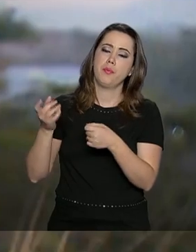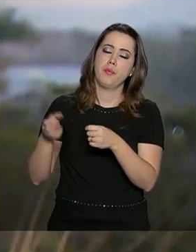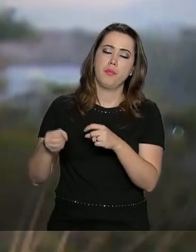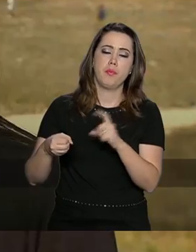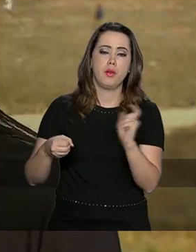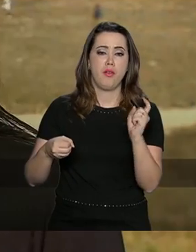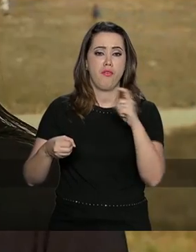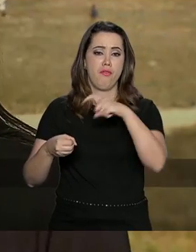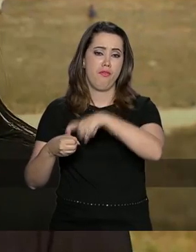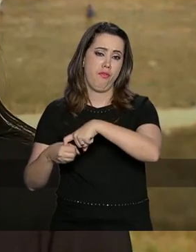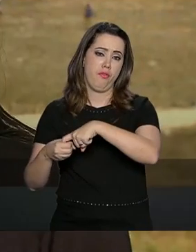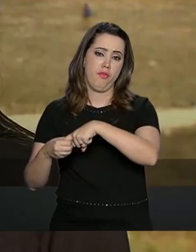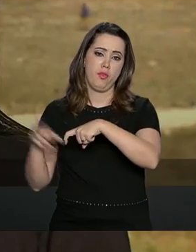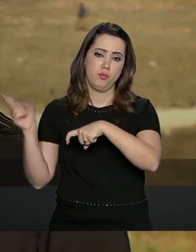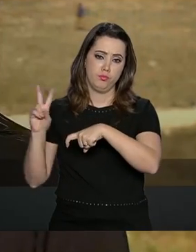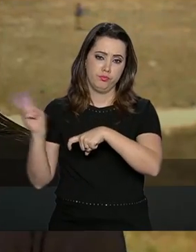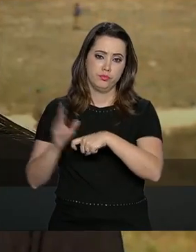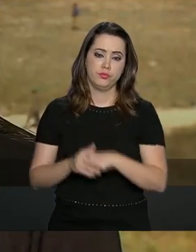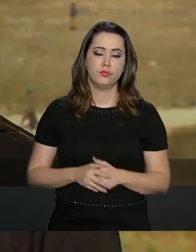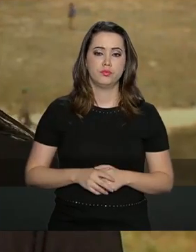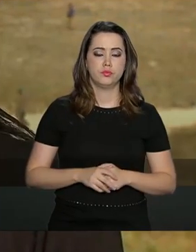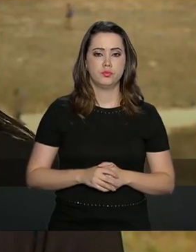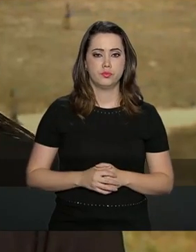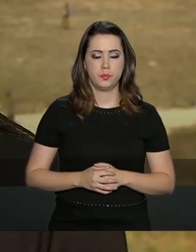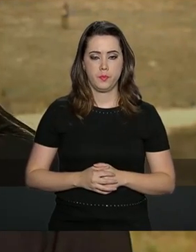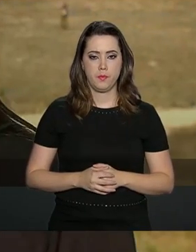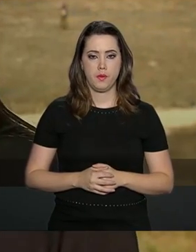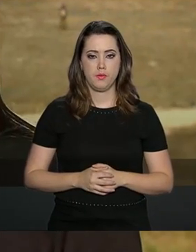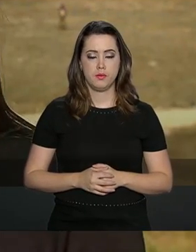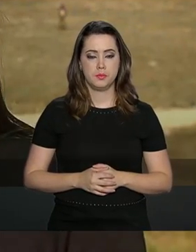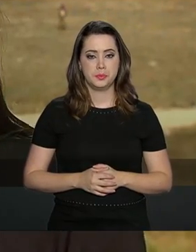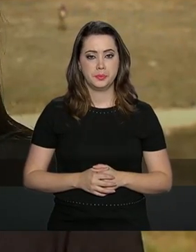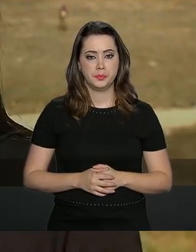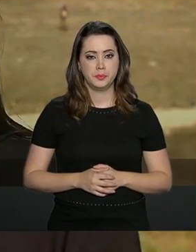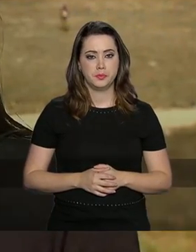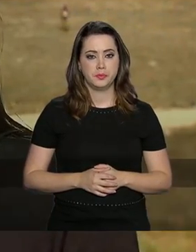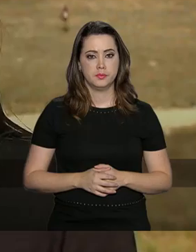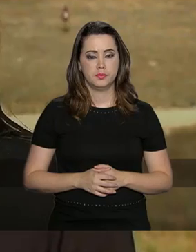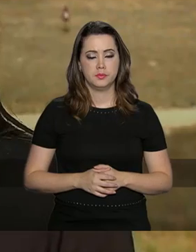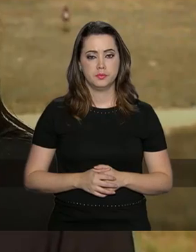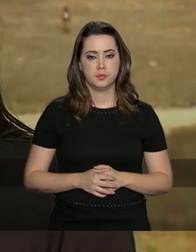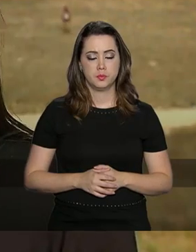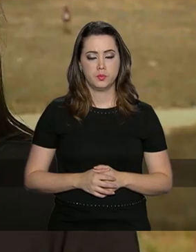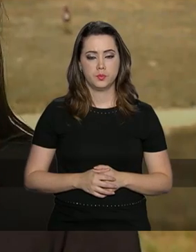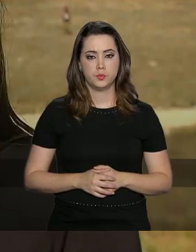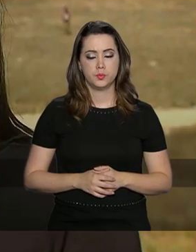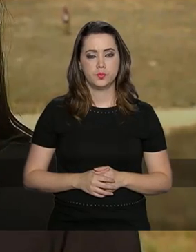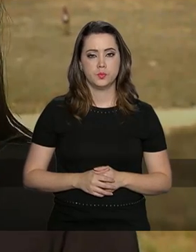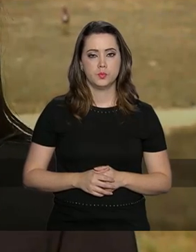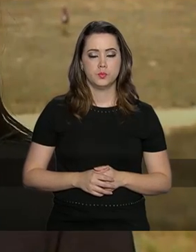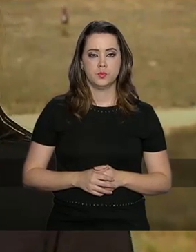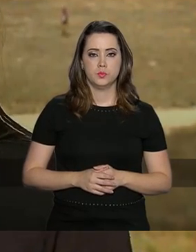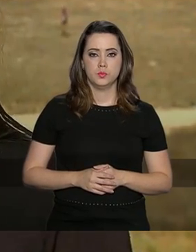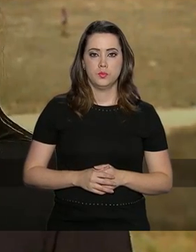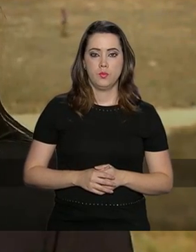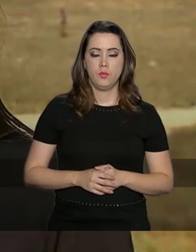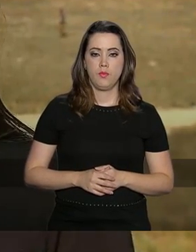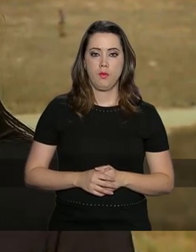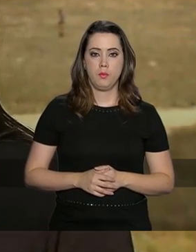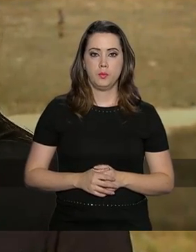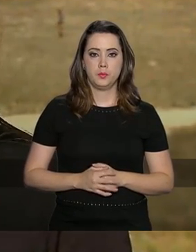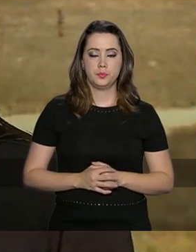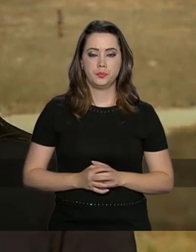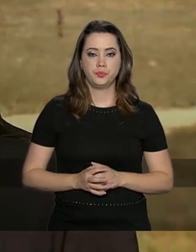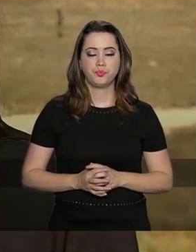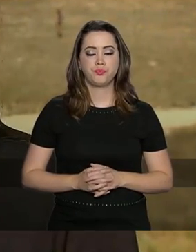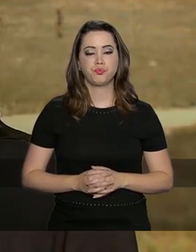país. La situación en Venezuela de verdad que está cada día peor. Hay personas que se están muriendo por falta de alimentos y por falta de medicamentos